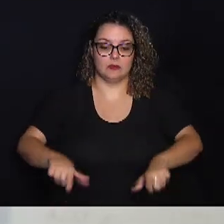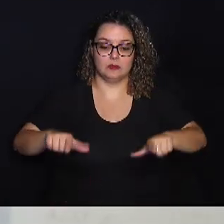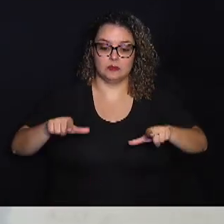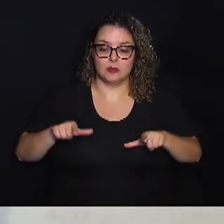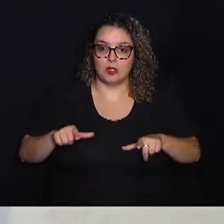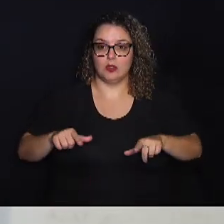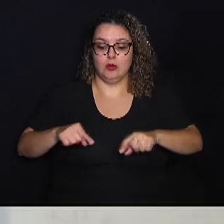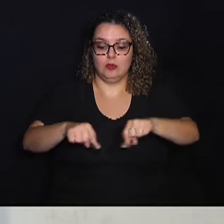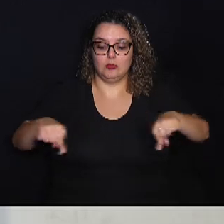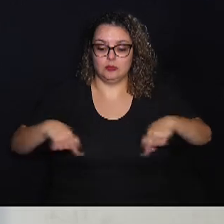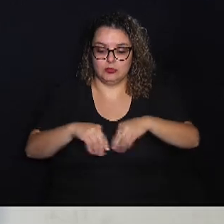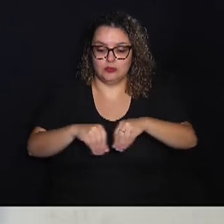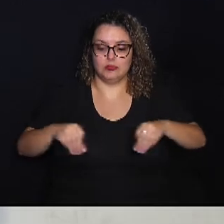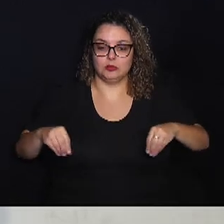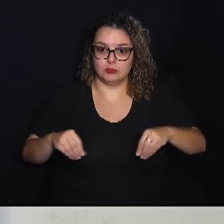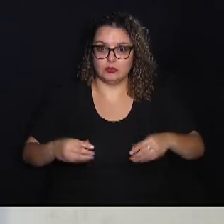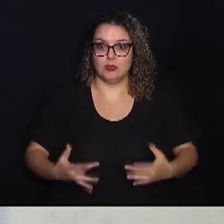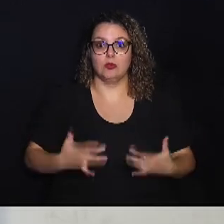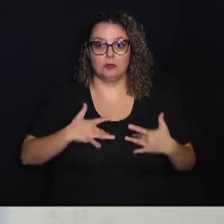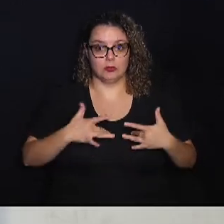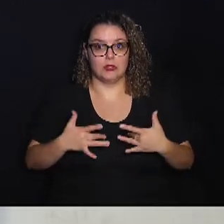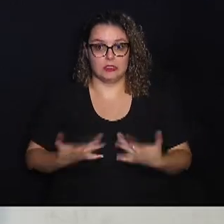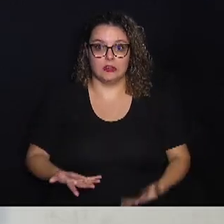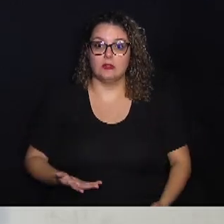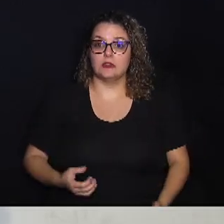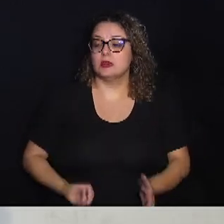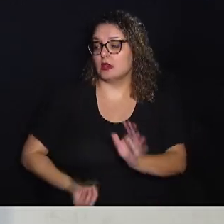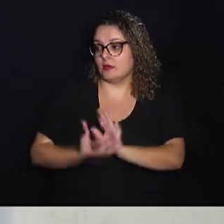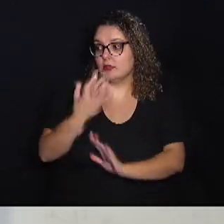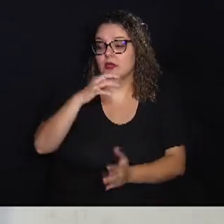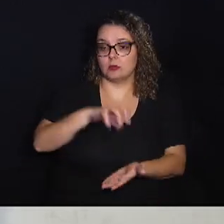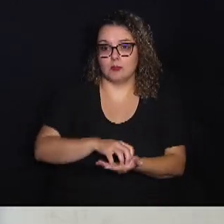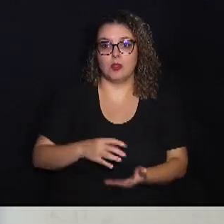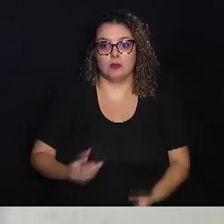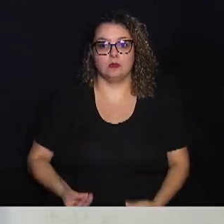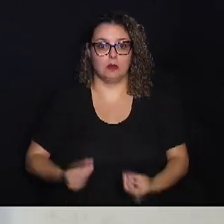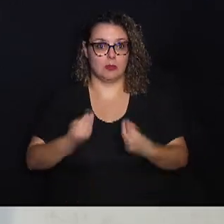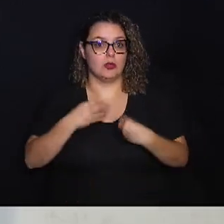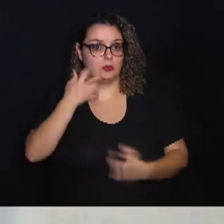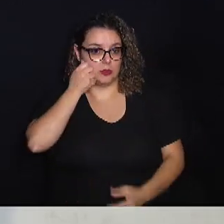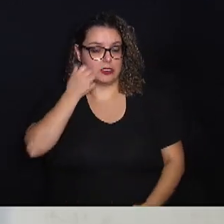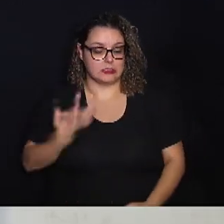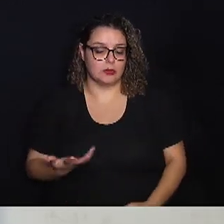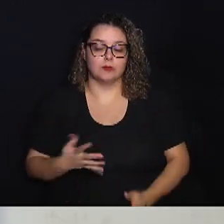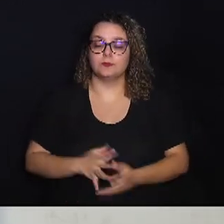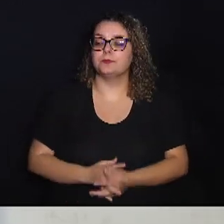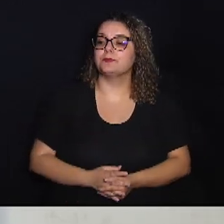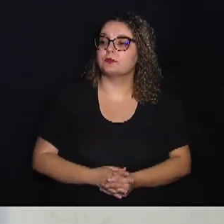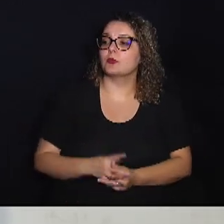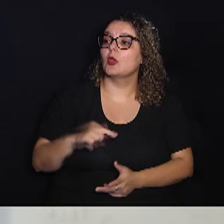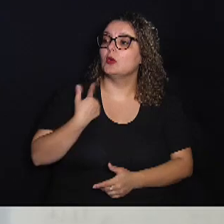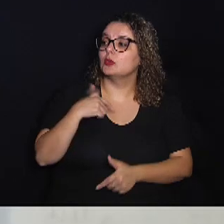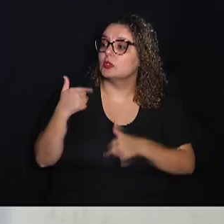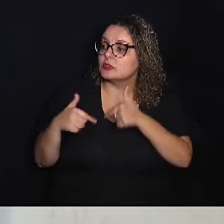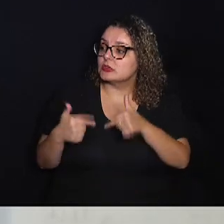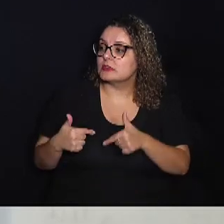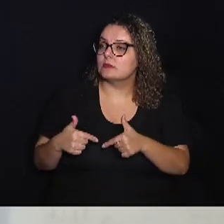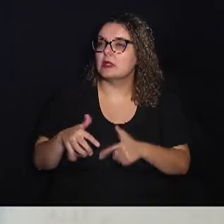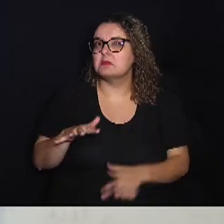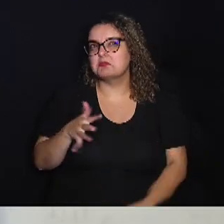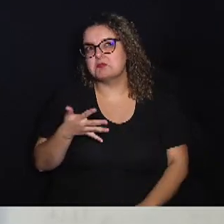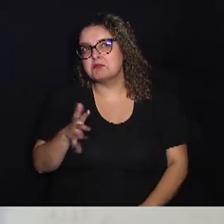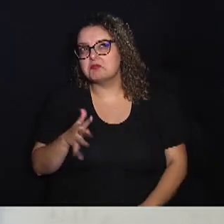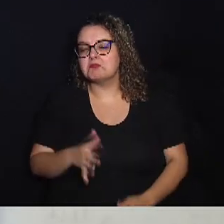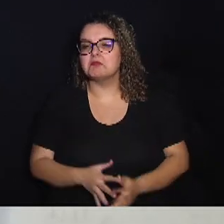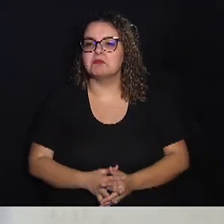e aí foi criada a nossa sede, né? O nosso trabalho hoje, ele é voltado em torno de mais ou